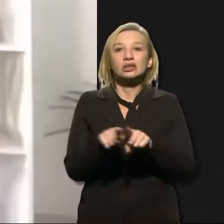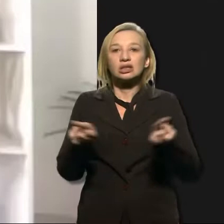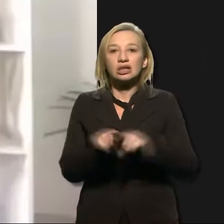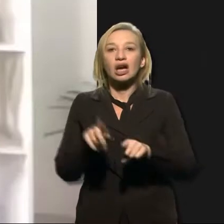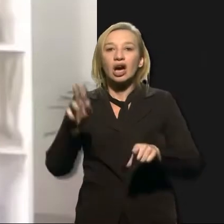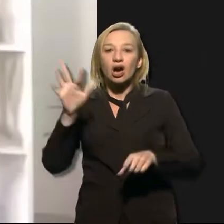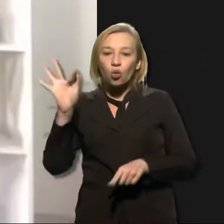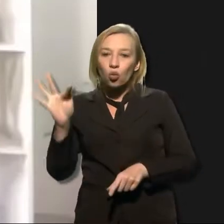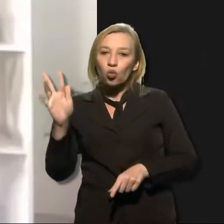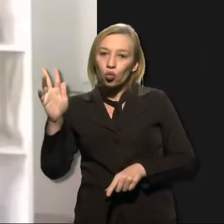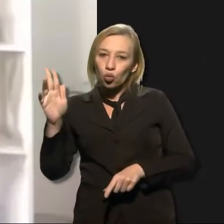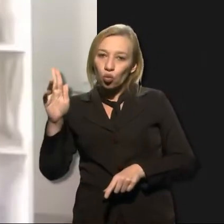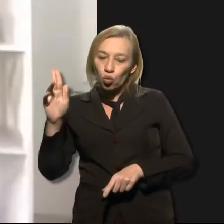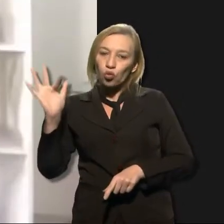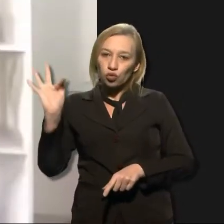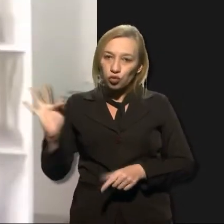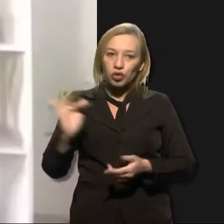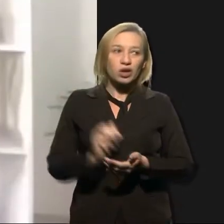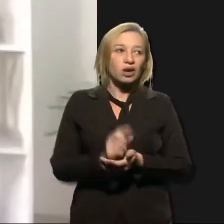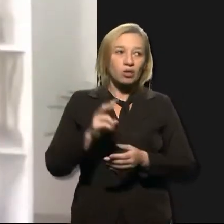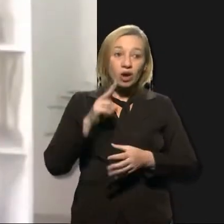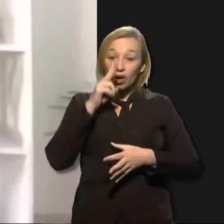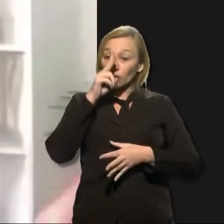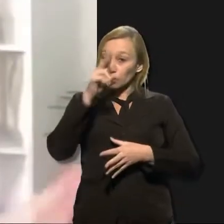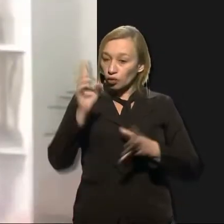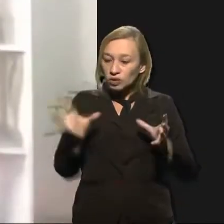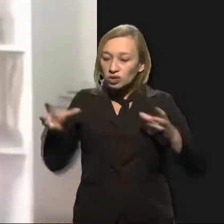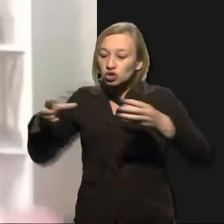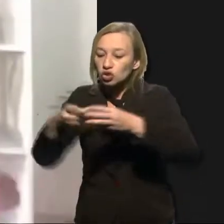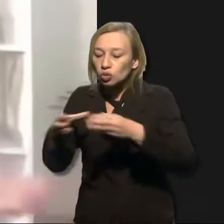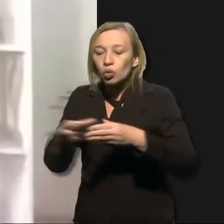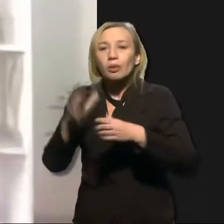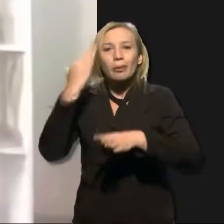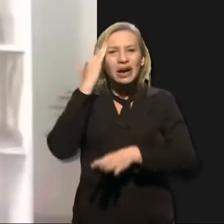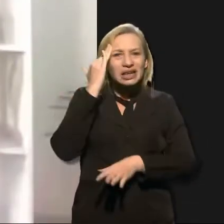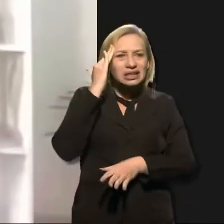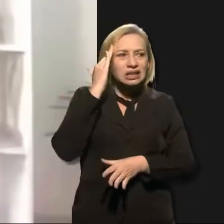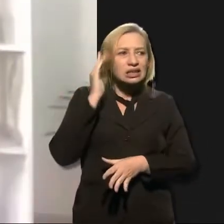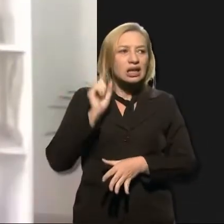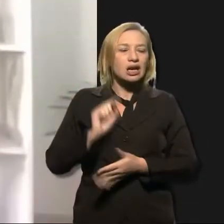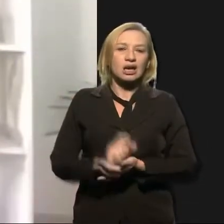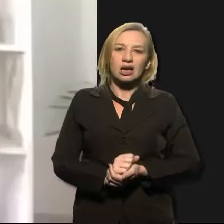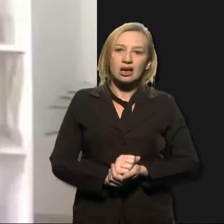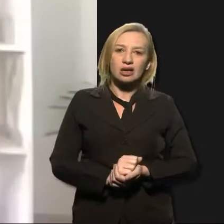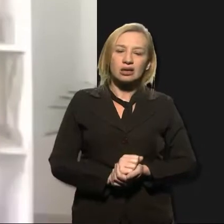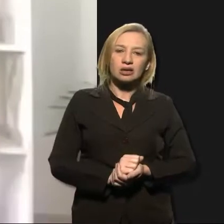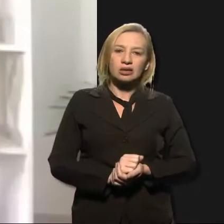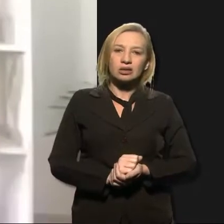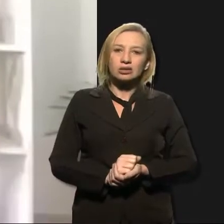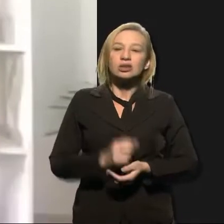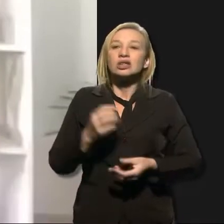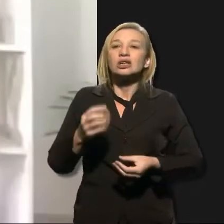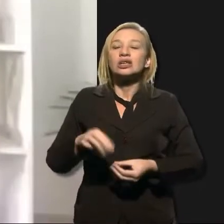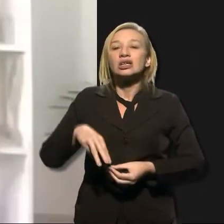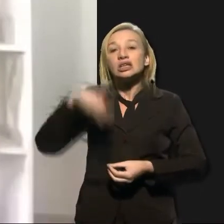da UERJ e também da UF. Então, você viu, é uma força-tarefa, né? Para entender ali isso a partir